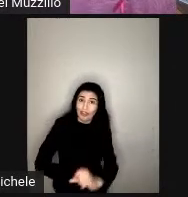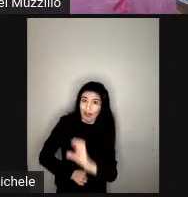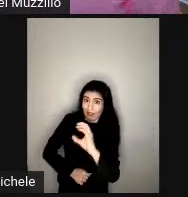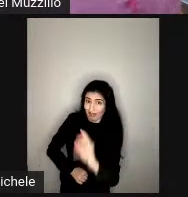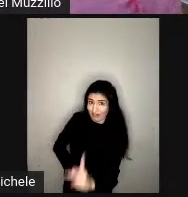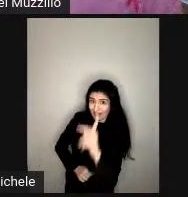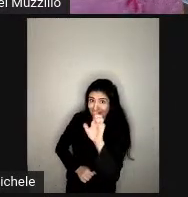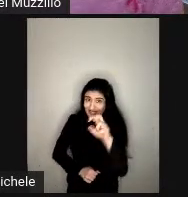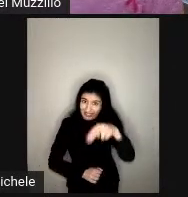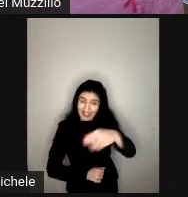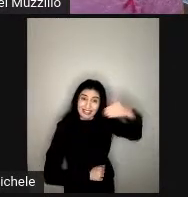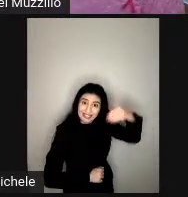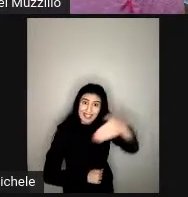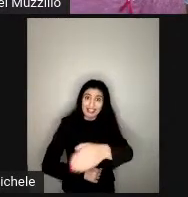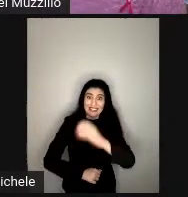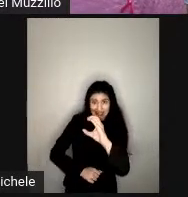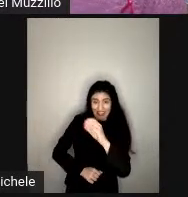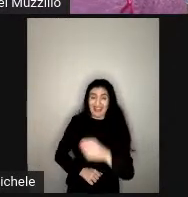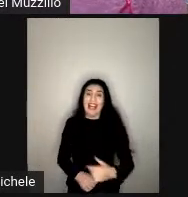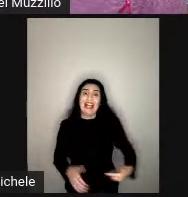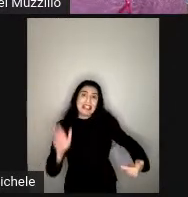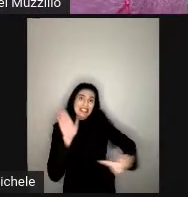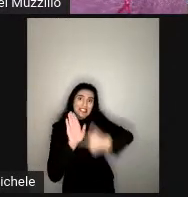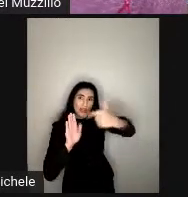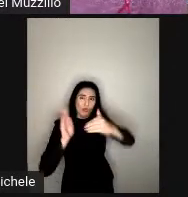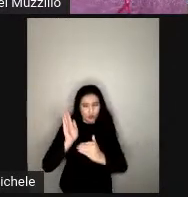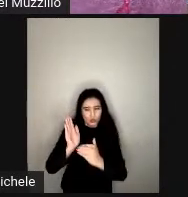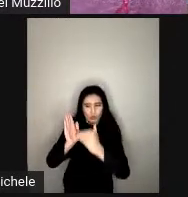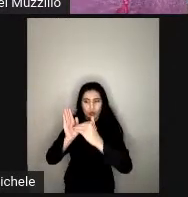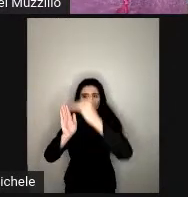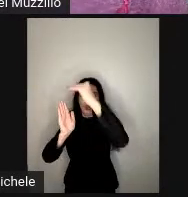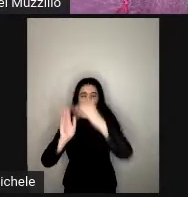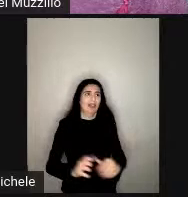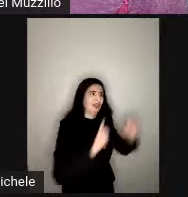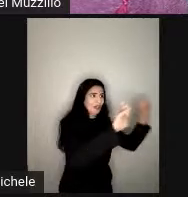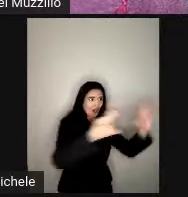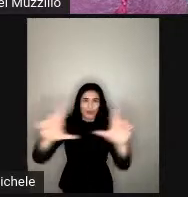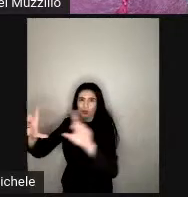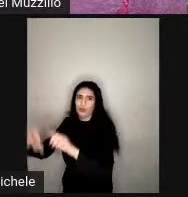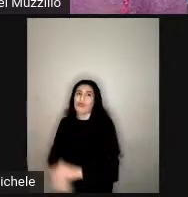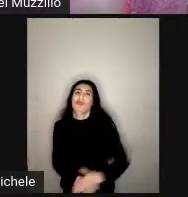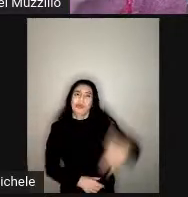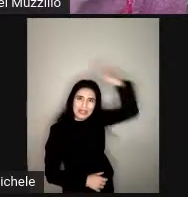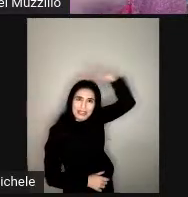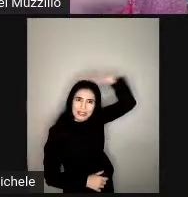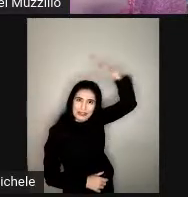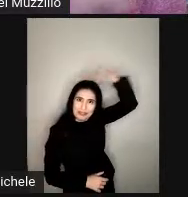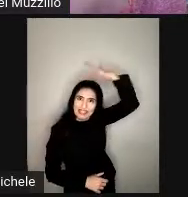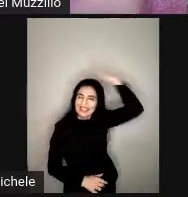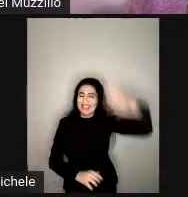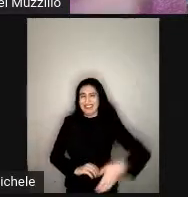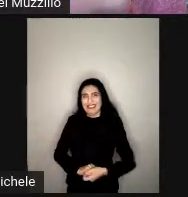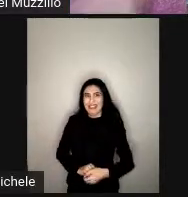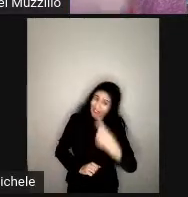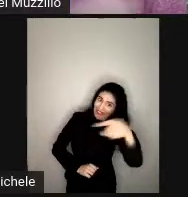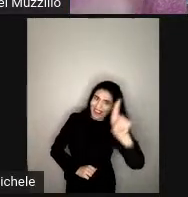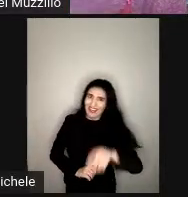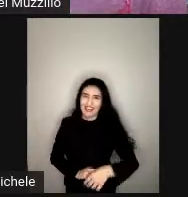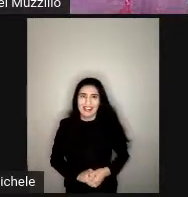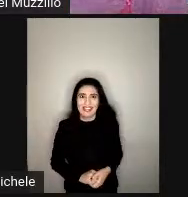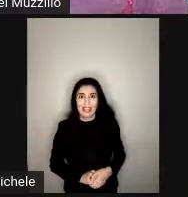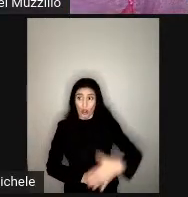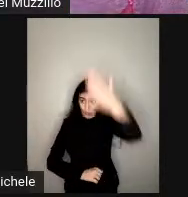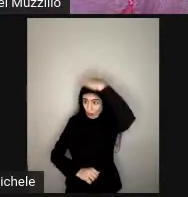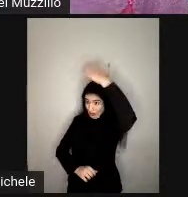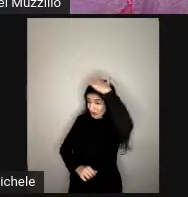C, segundo andar. A exposição está lá. Curitiba. Curitiba. E quem não estiver em Curitiba, é